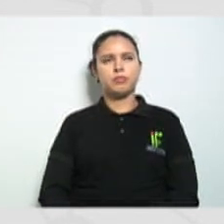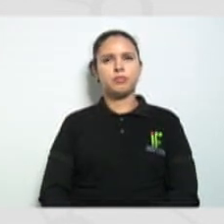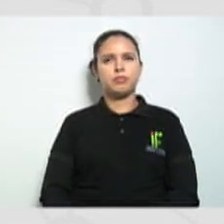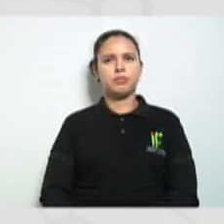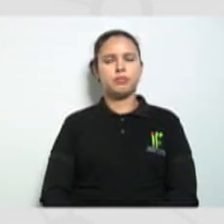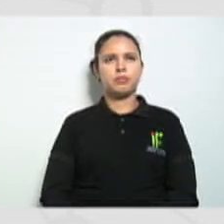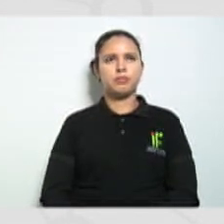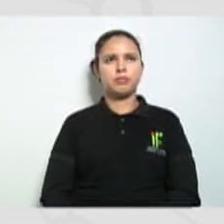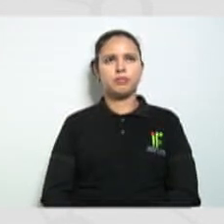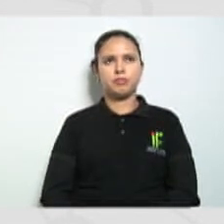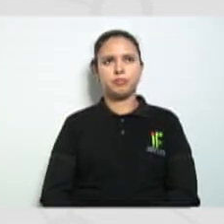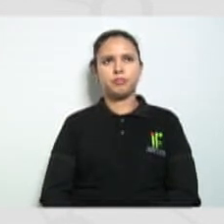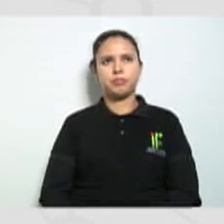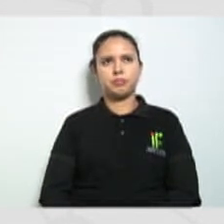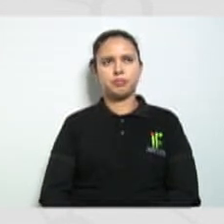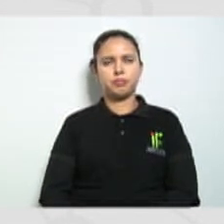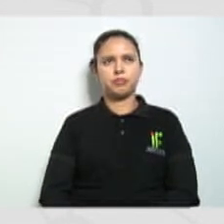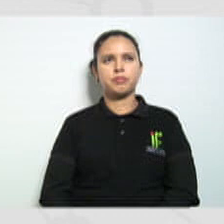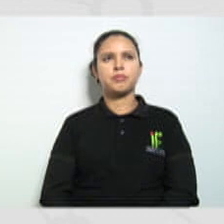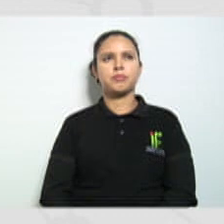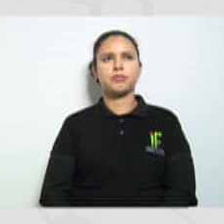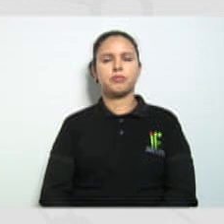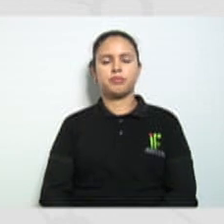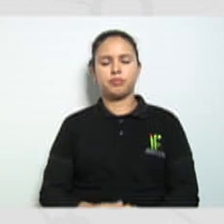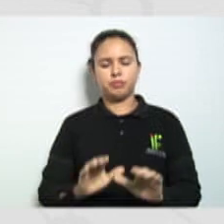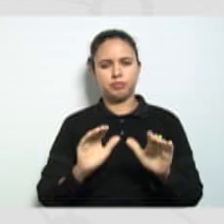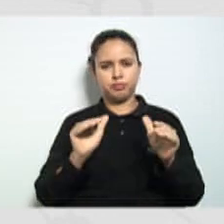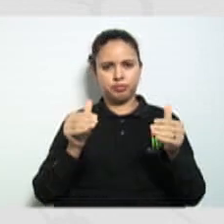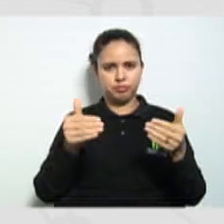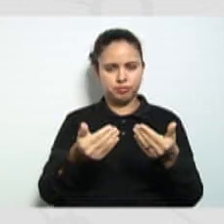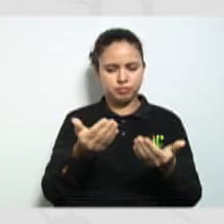Particularidades do balanço patrimonial das cooperativas. Então, vamos lá.